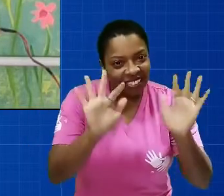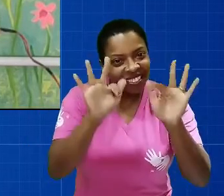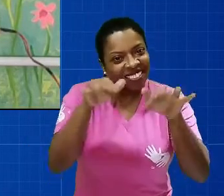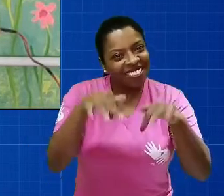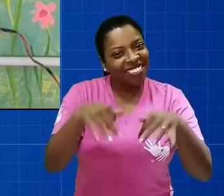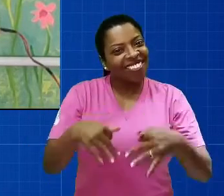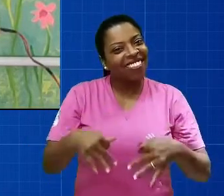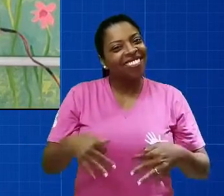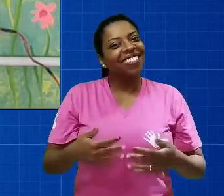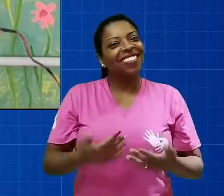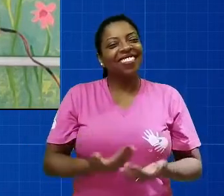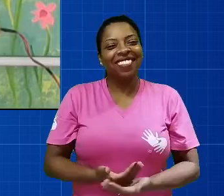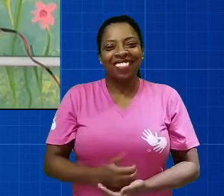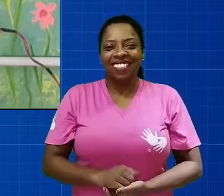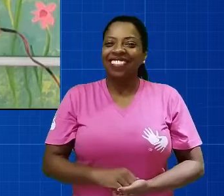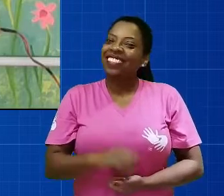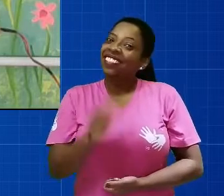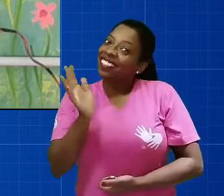terminado.